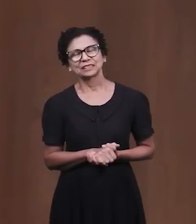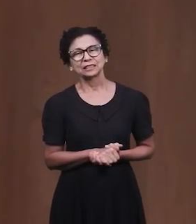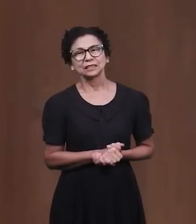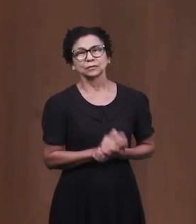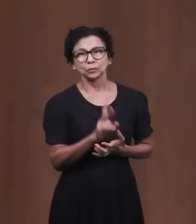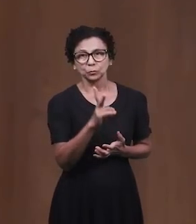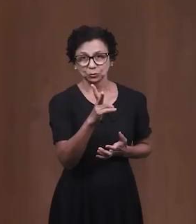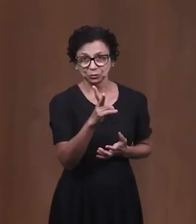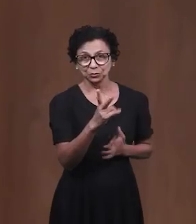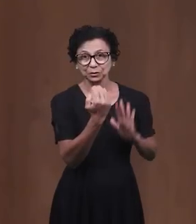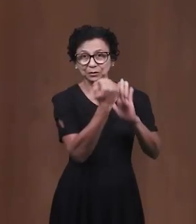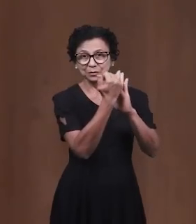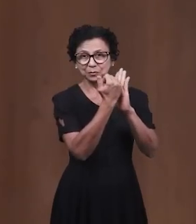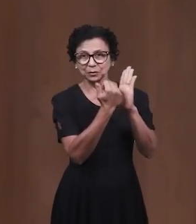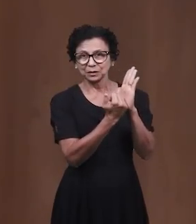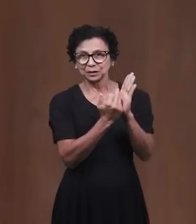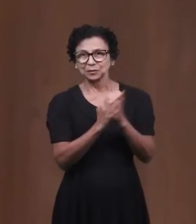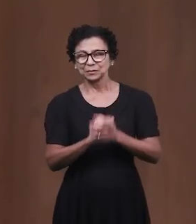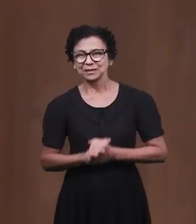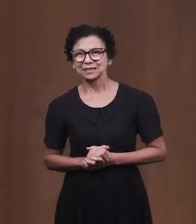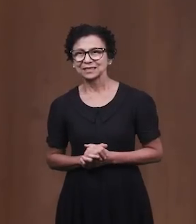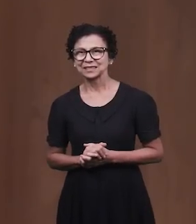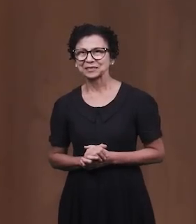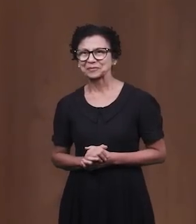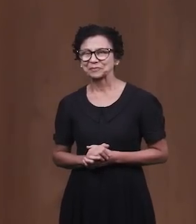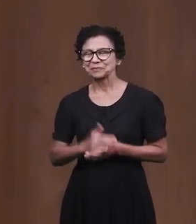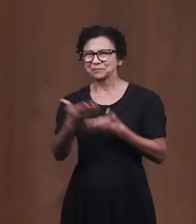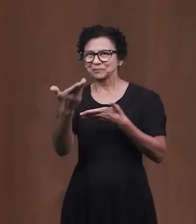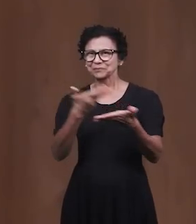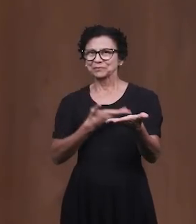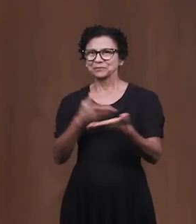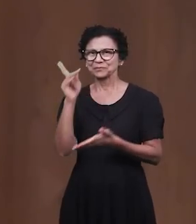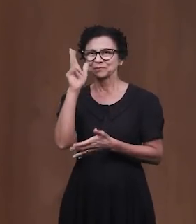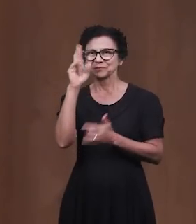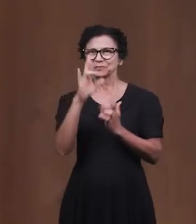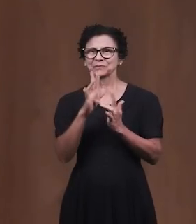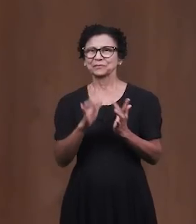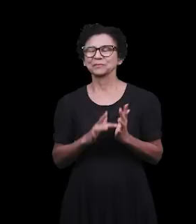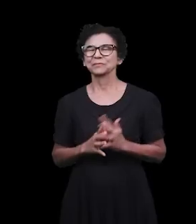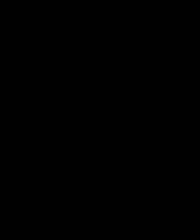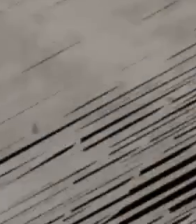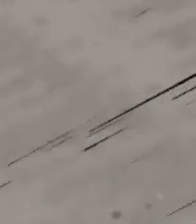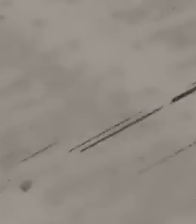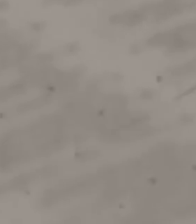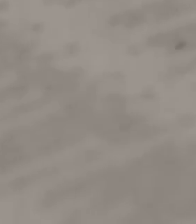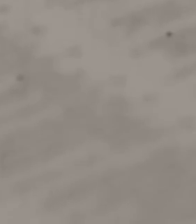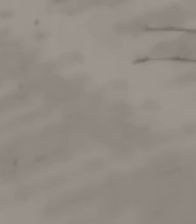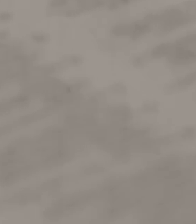continuar com esses programas. Compartilhe conosco. A paz do Senhor. Amém.